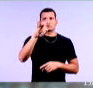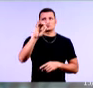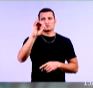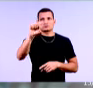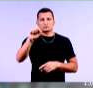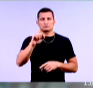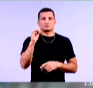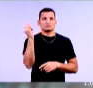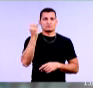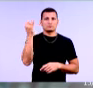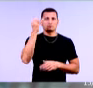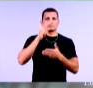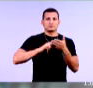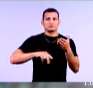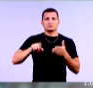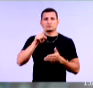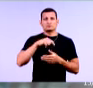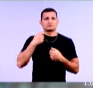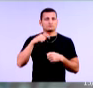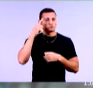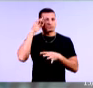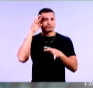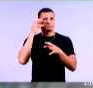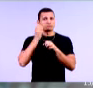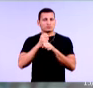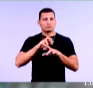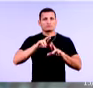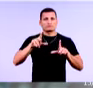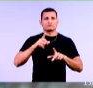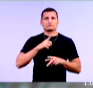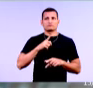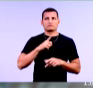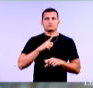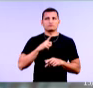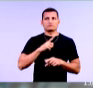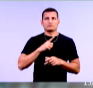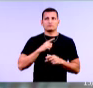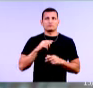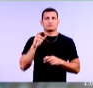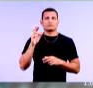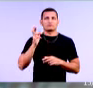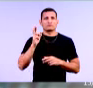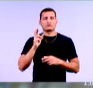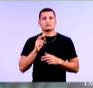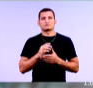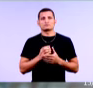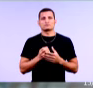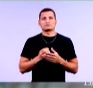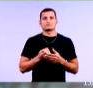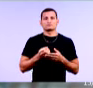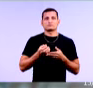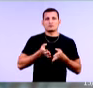importante essa leitura, gente. Vocês vão refletir bastante sobre essas diferenças. Quem nasceu primeiro, o ovo ou a galinha, né?